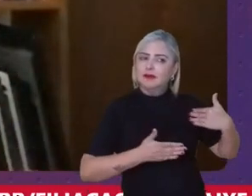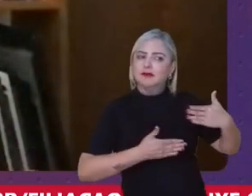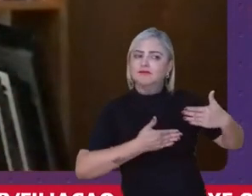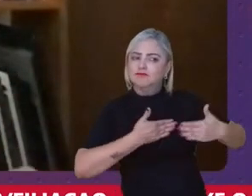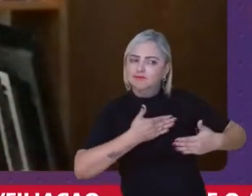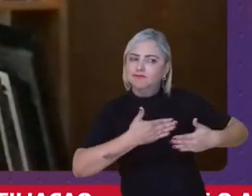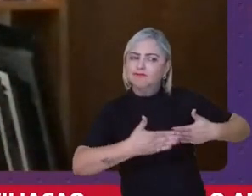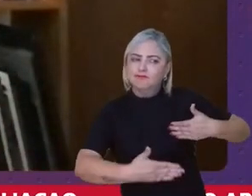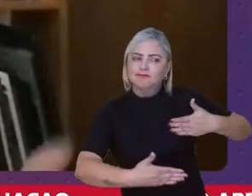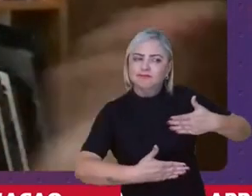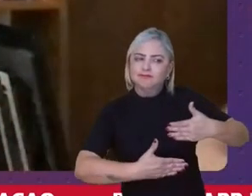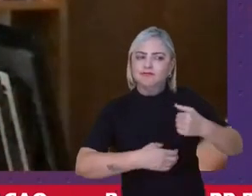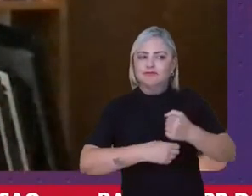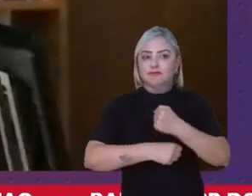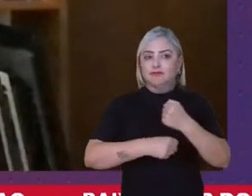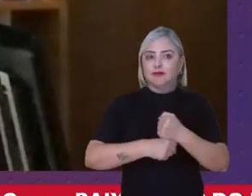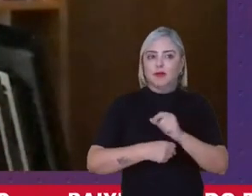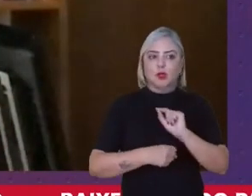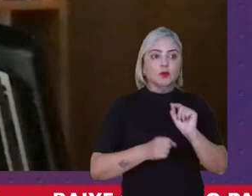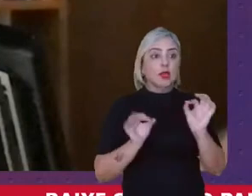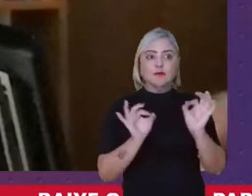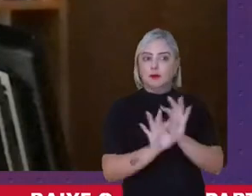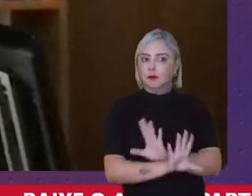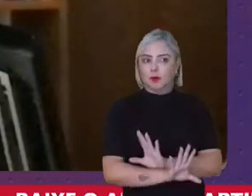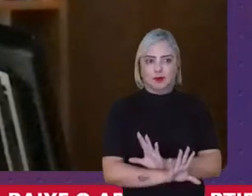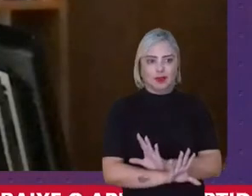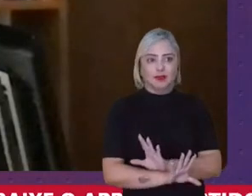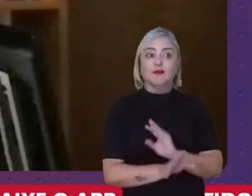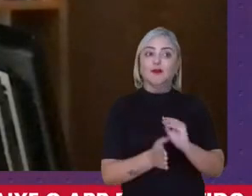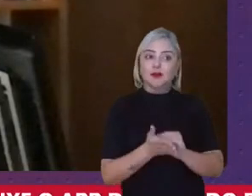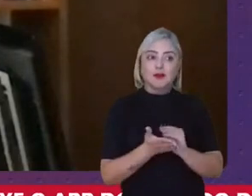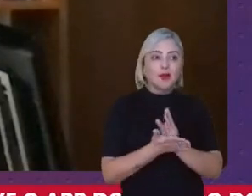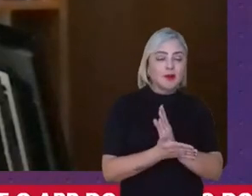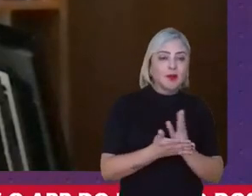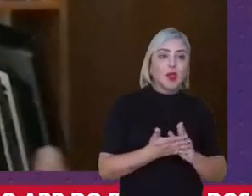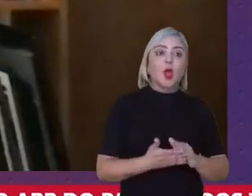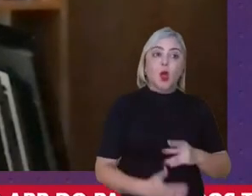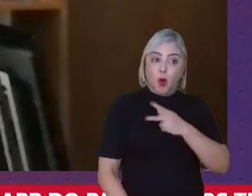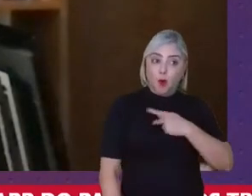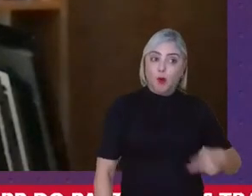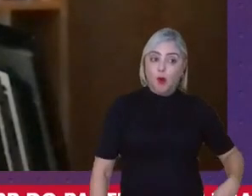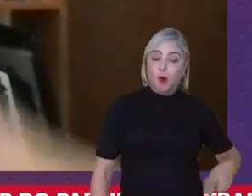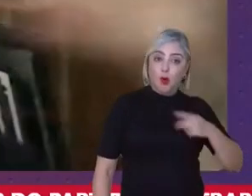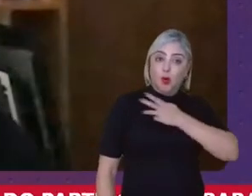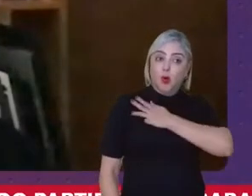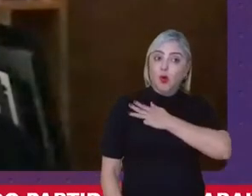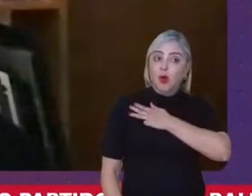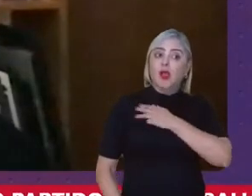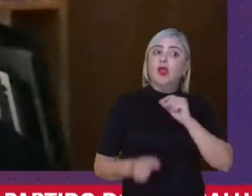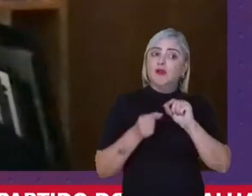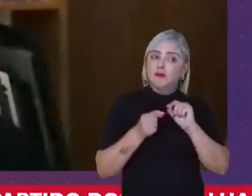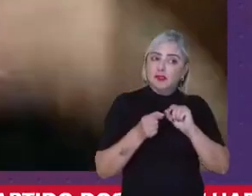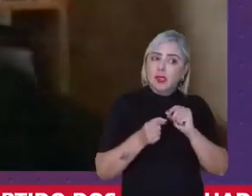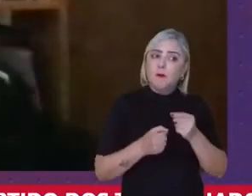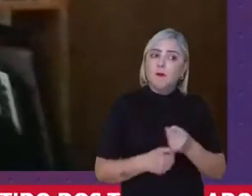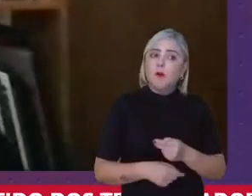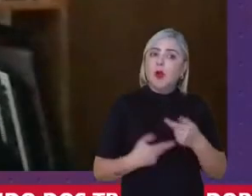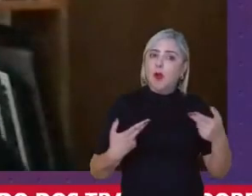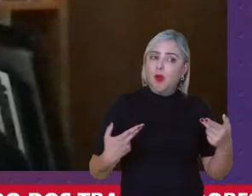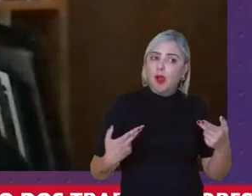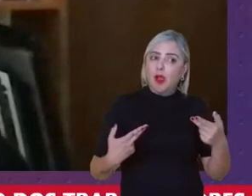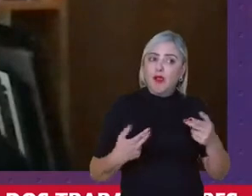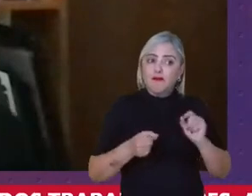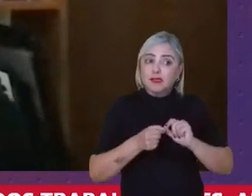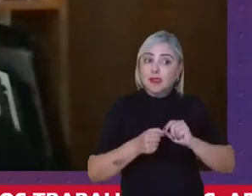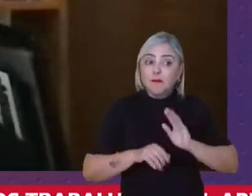vinha construindo, né? Não estava pronto ainda, né? O próprio presidente Lula fala, não, nós fizemos muita coisa, mas fizemos foi pouco, tinha que ter